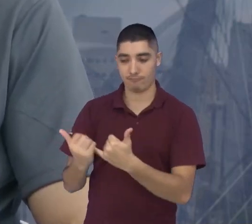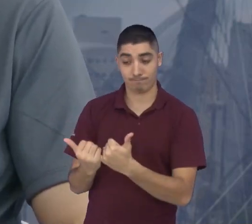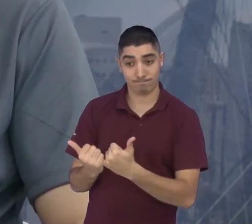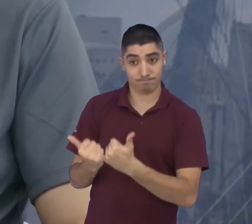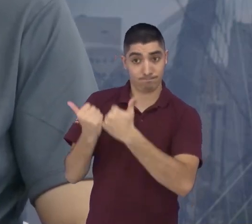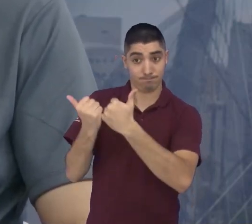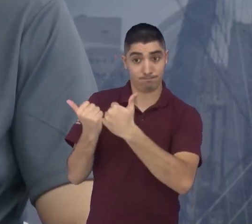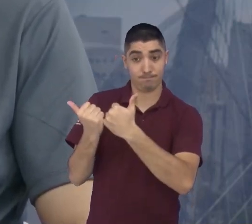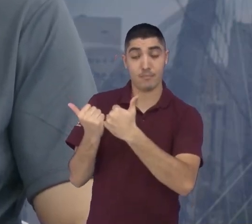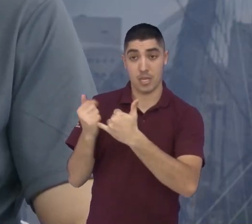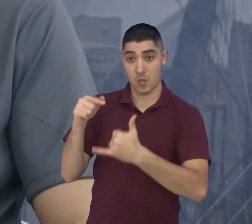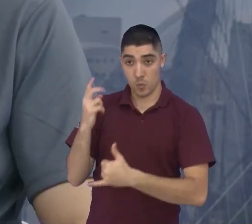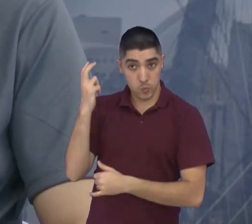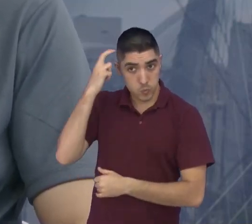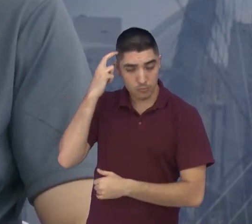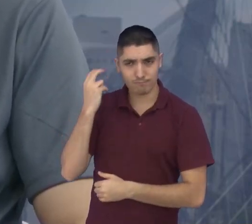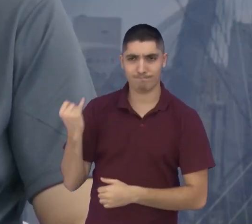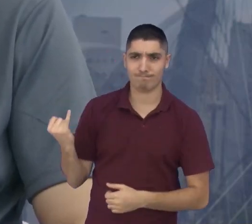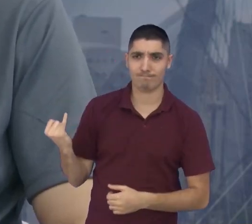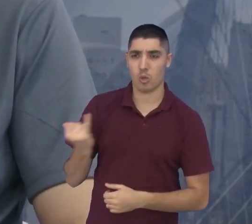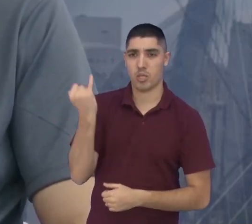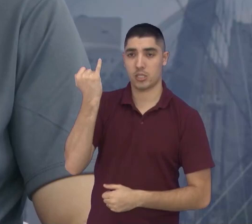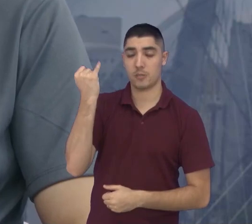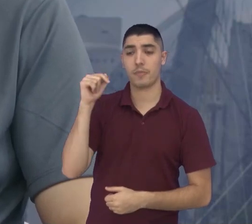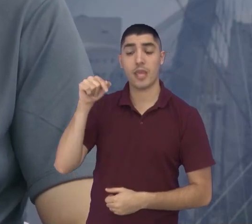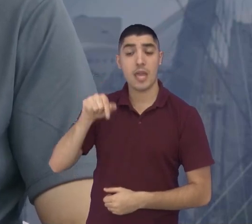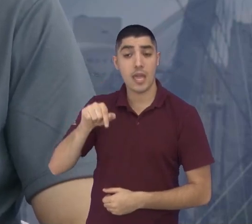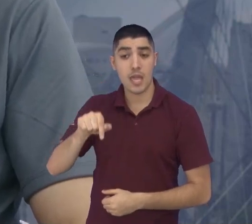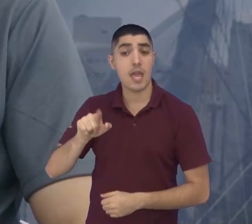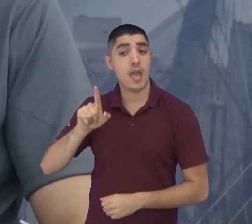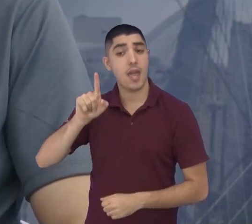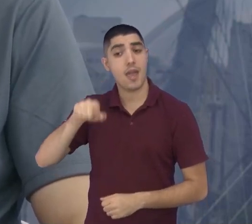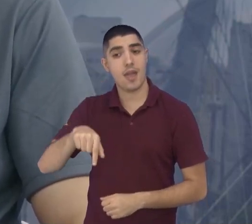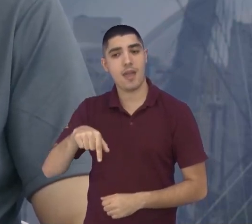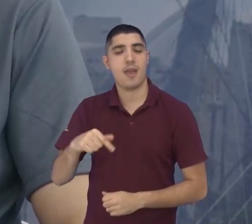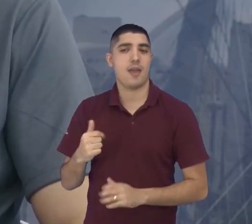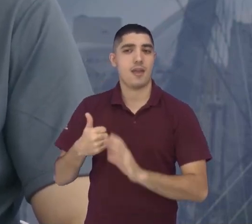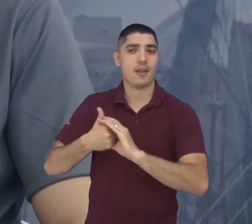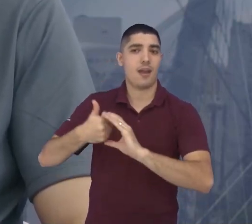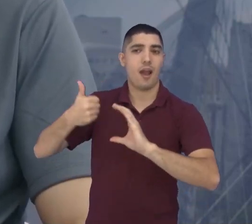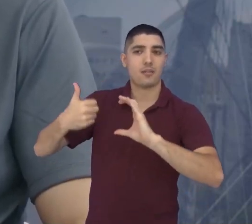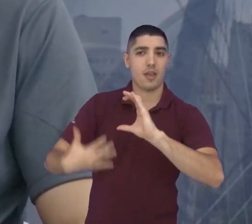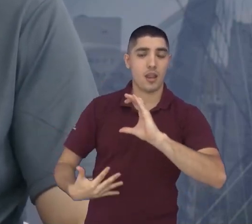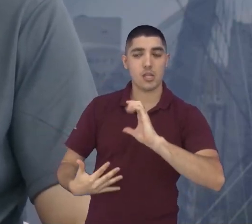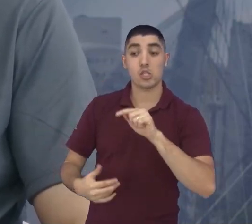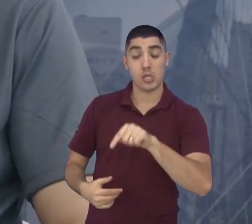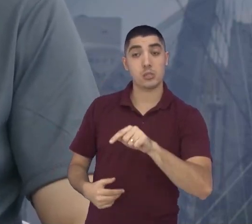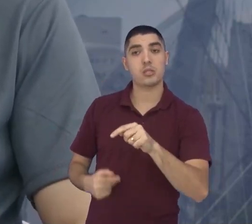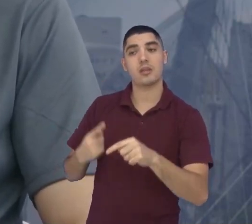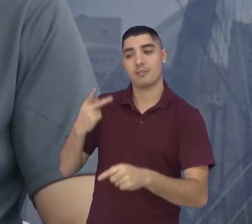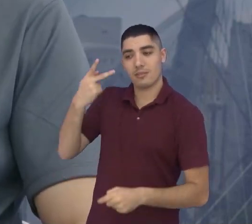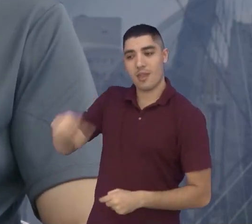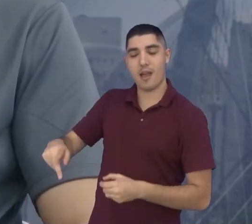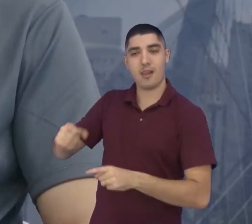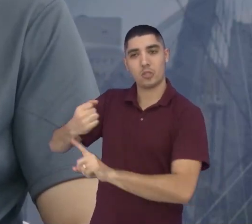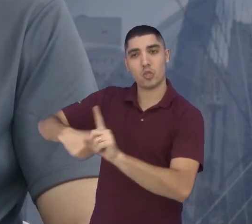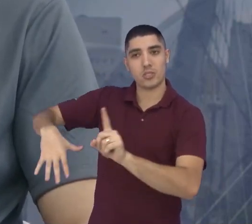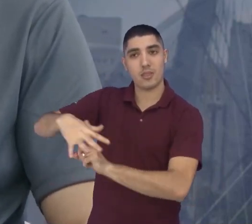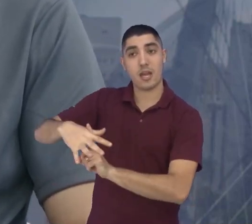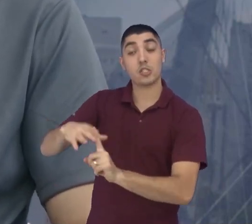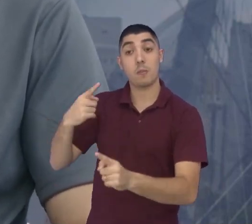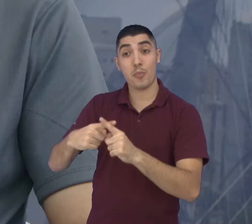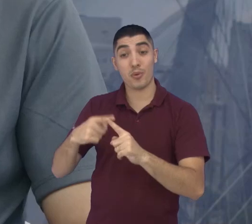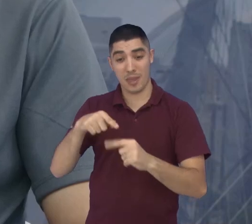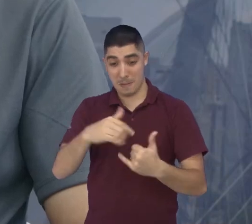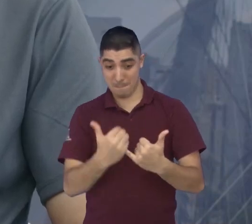patrimônio cultural como sendo um elemento que valoriza uma sociedade, um elemento